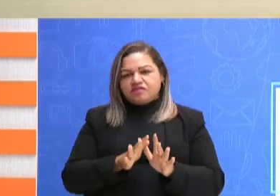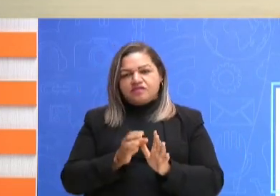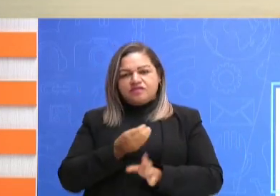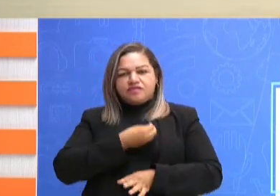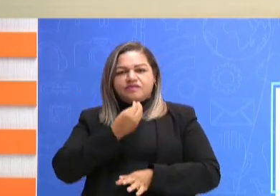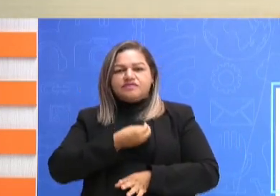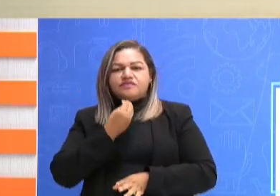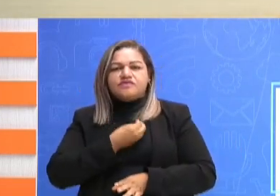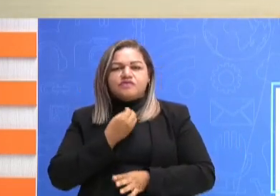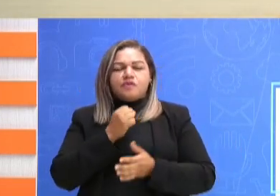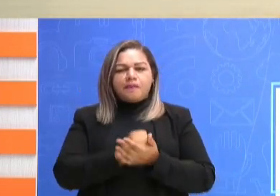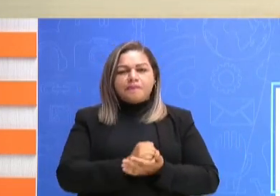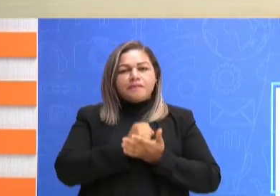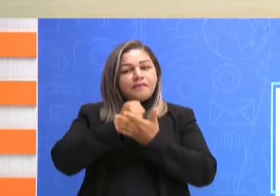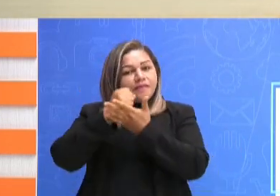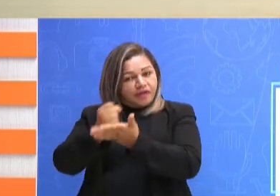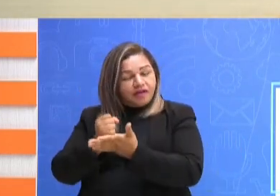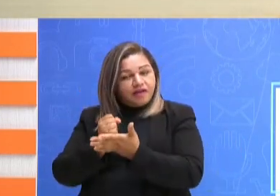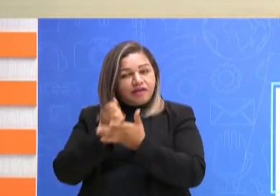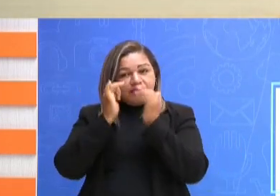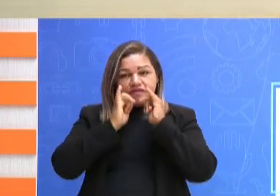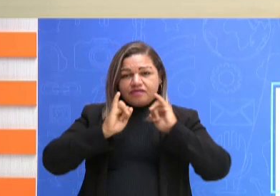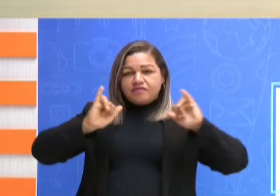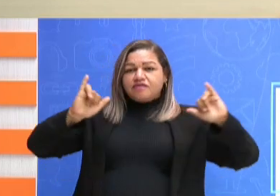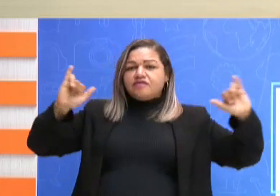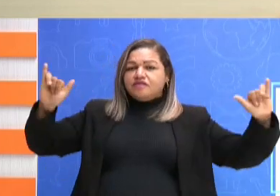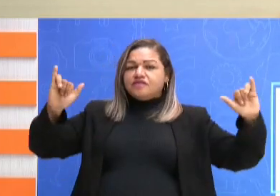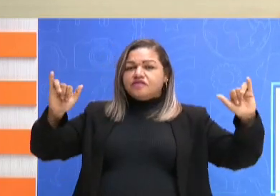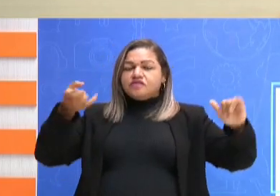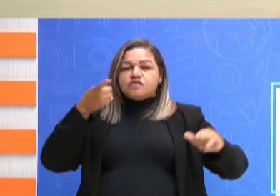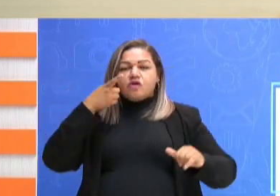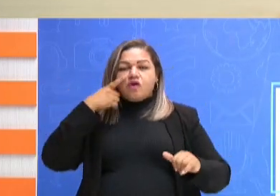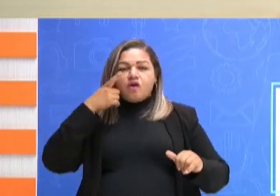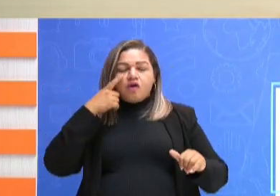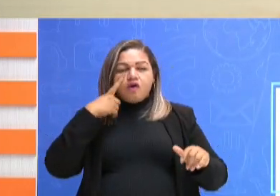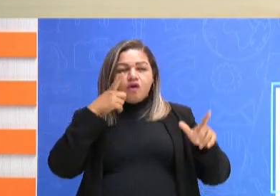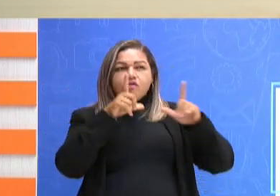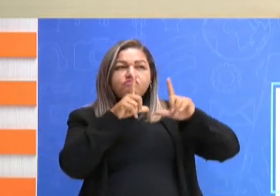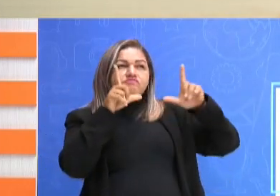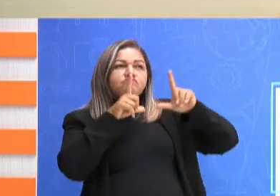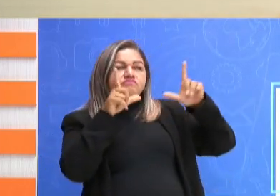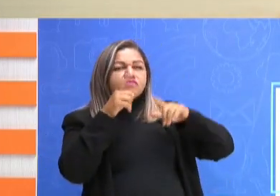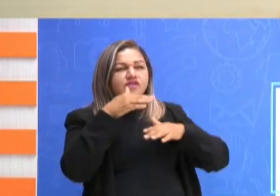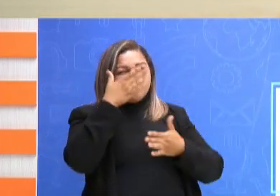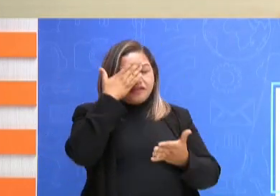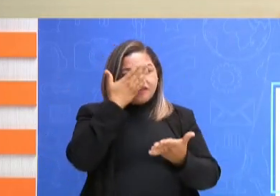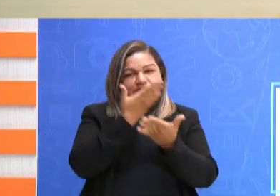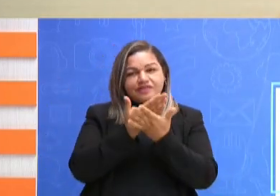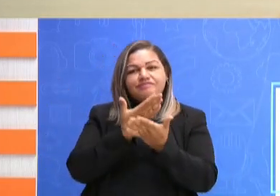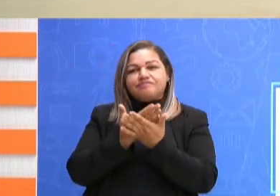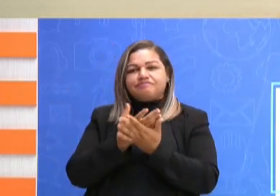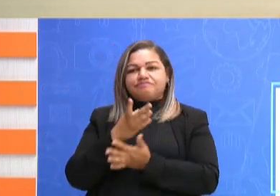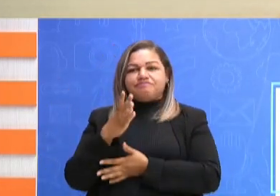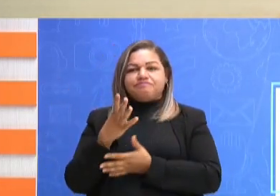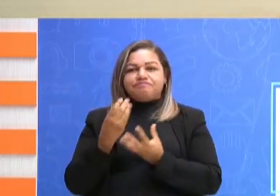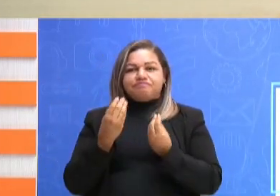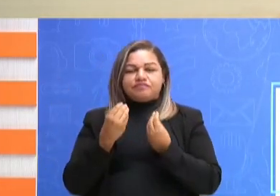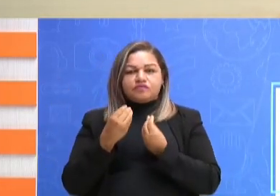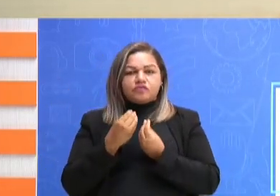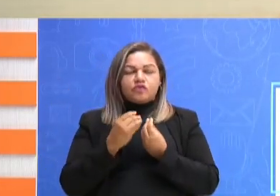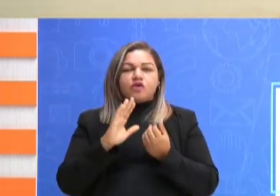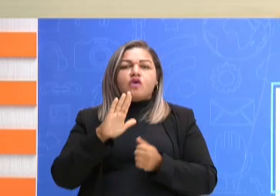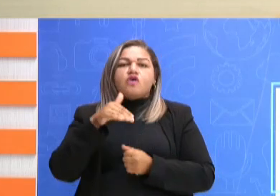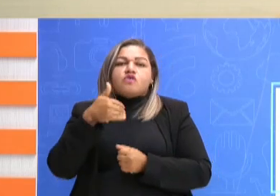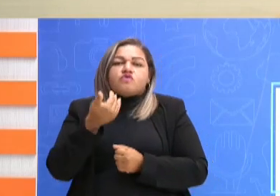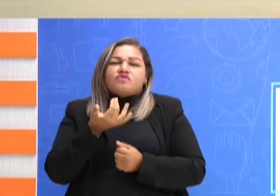vocês. Porque vocês levam a informação e nós que somos telespectadores, acreditamos muito em vocês.